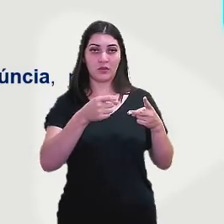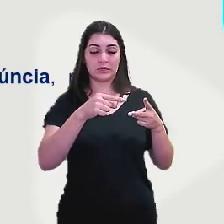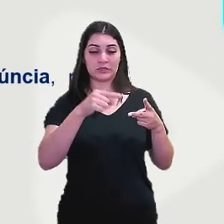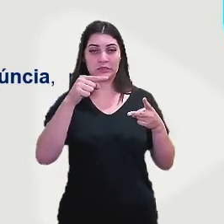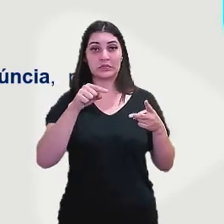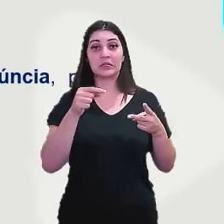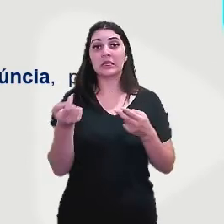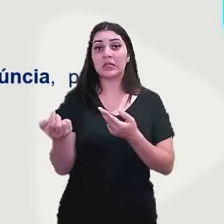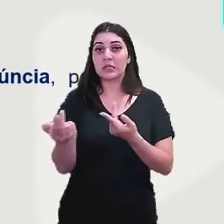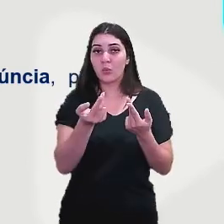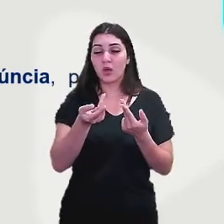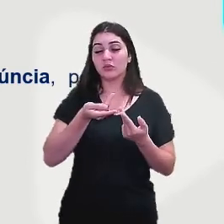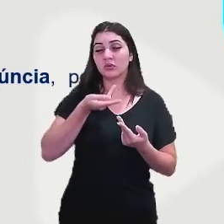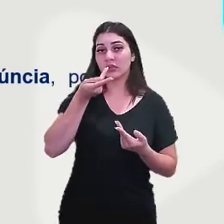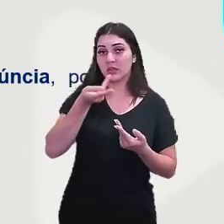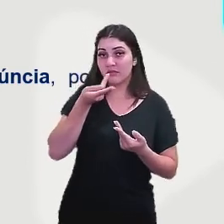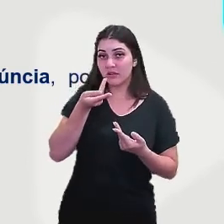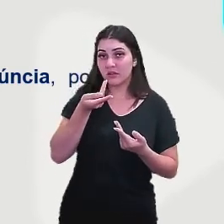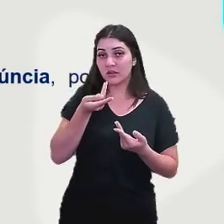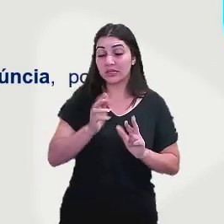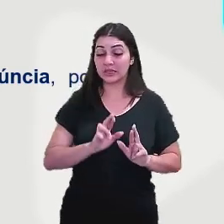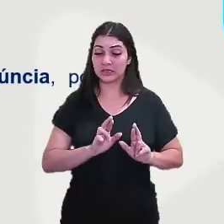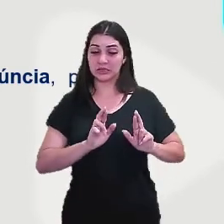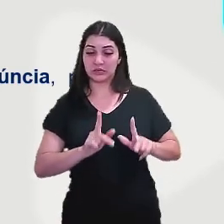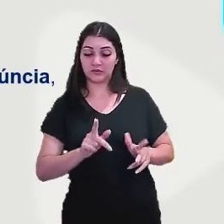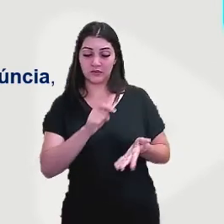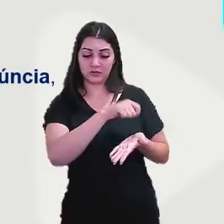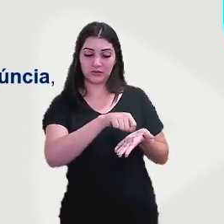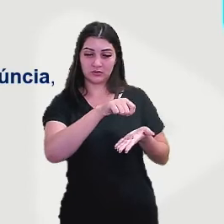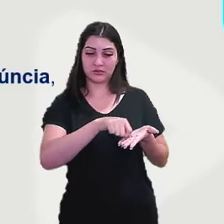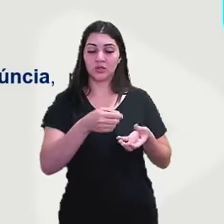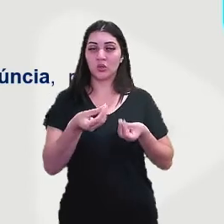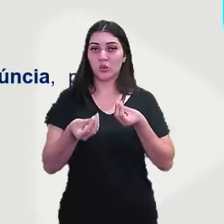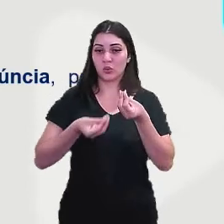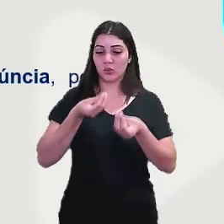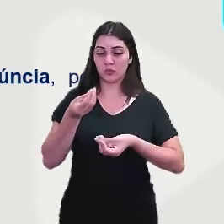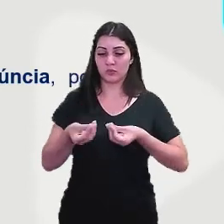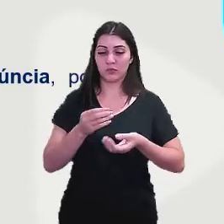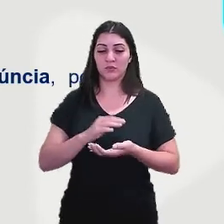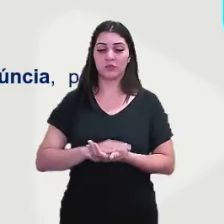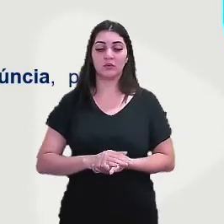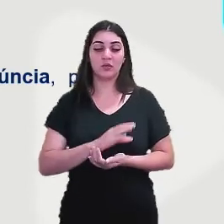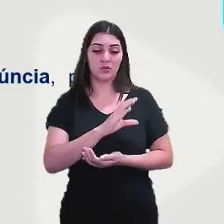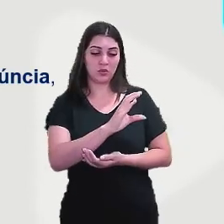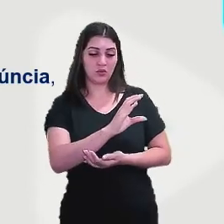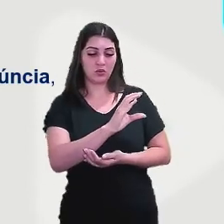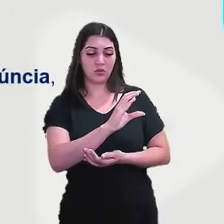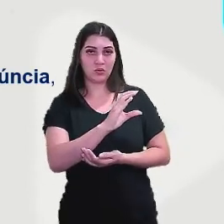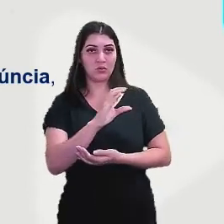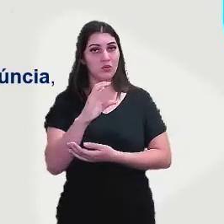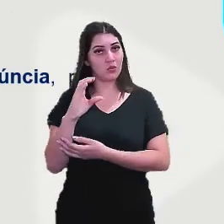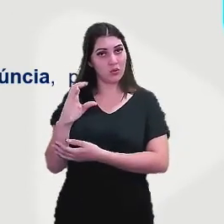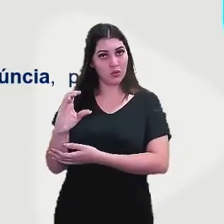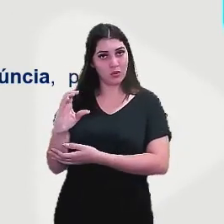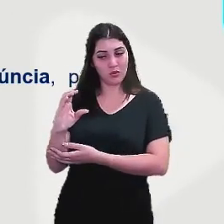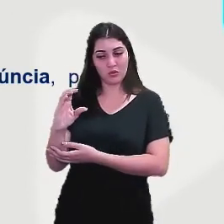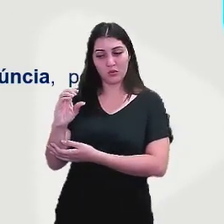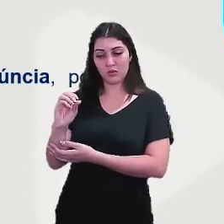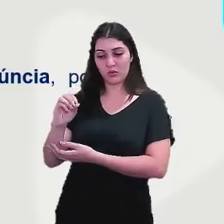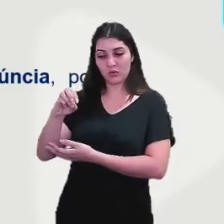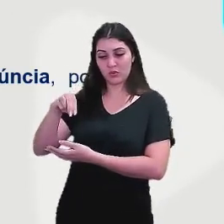na pronúncia e diferentes na escrita, como consertar com